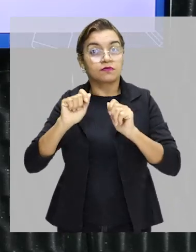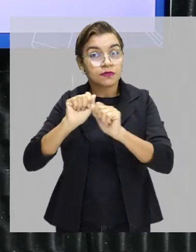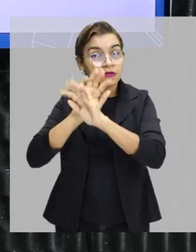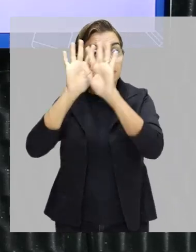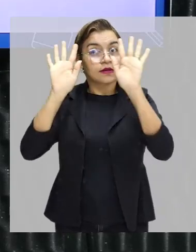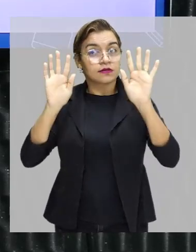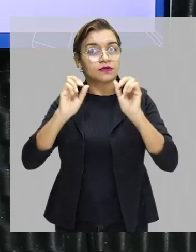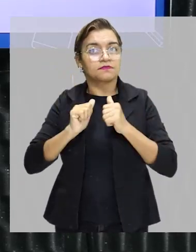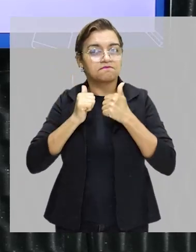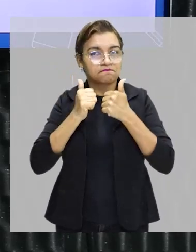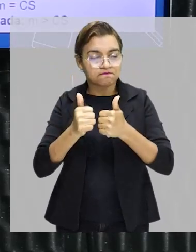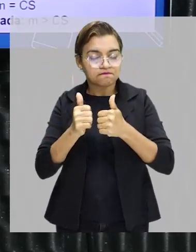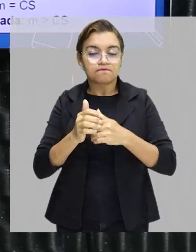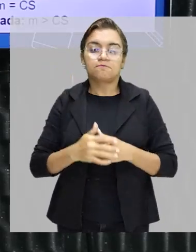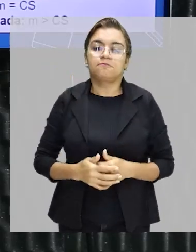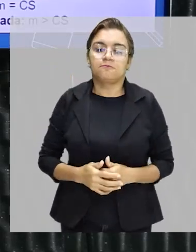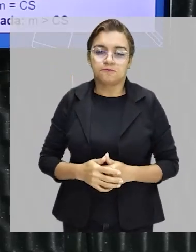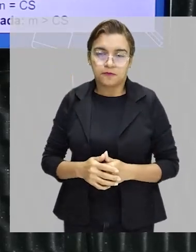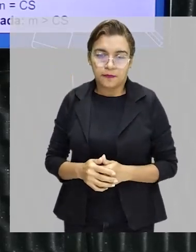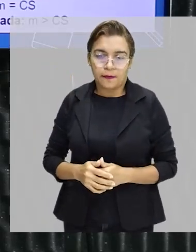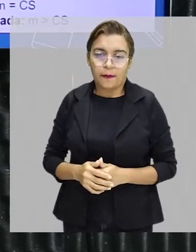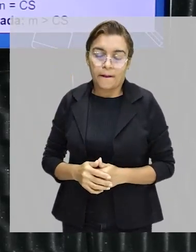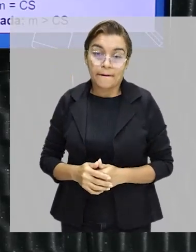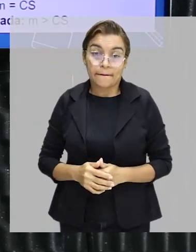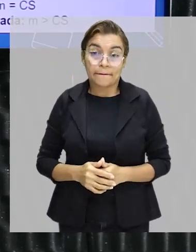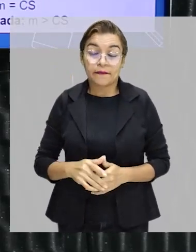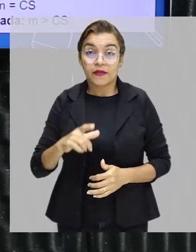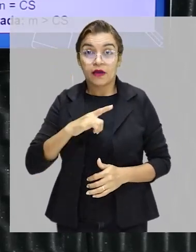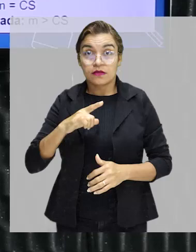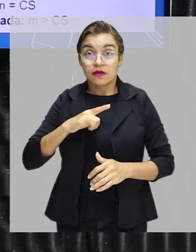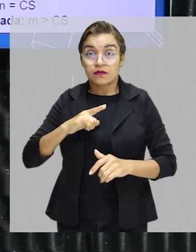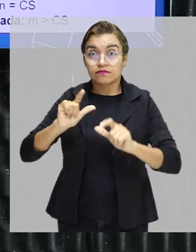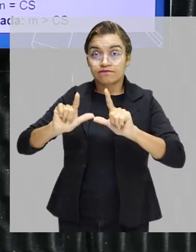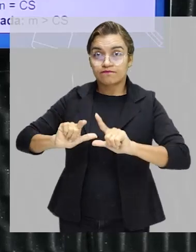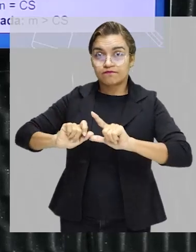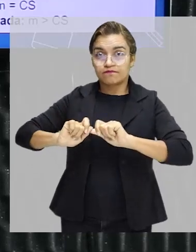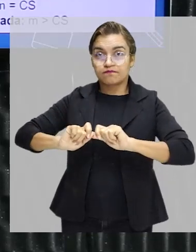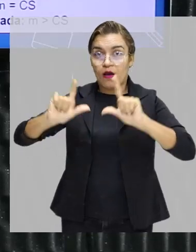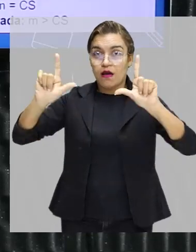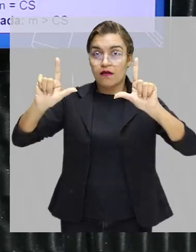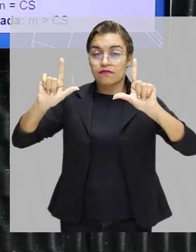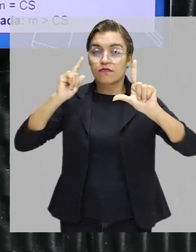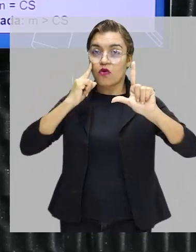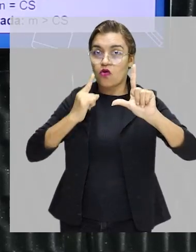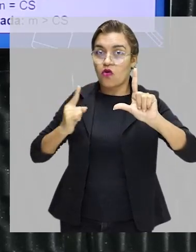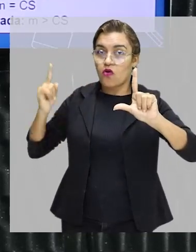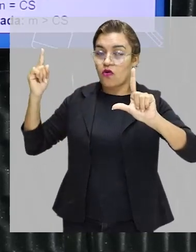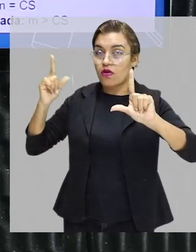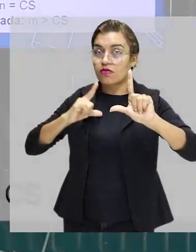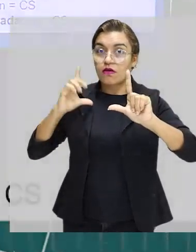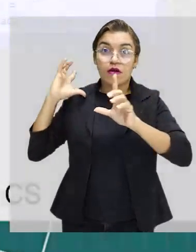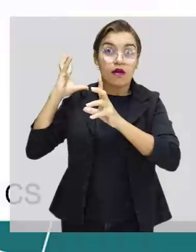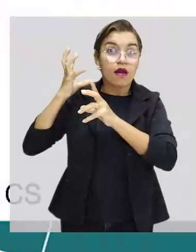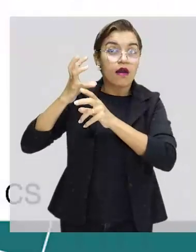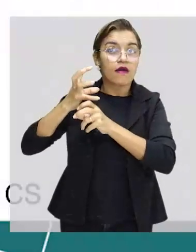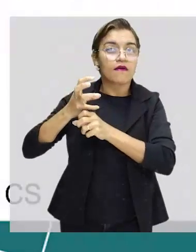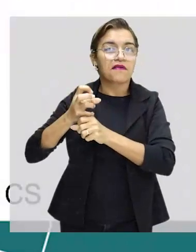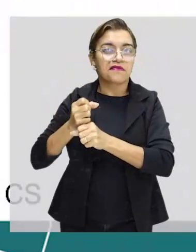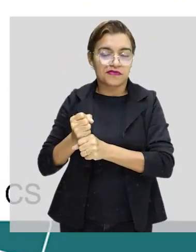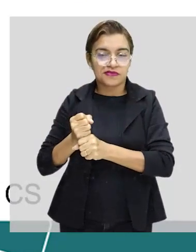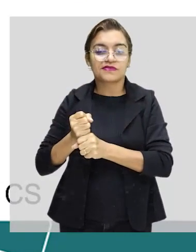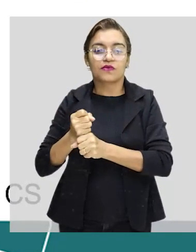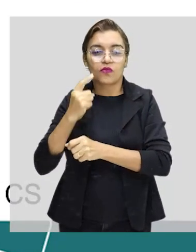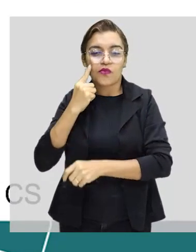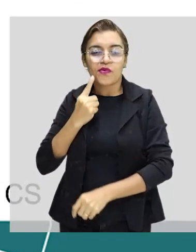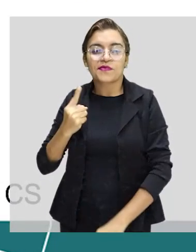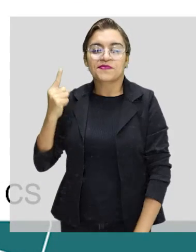Ok, turminha? Olha só, aqui na tela nós temos uma grande revisão, certo? Nós temos aqui